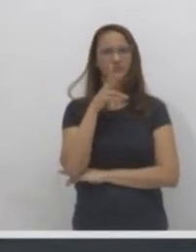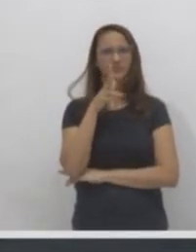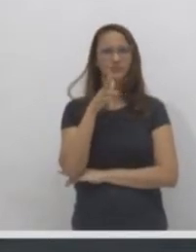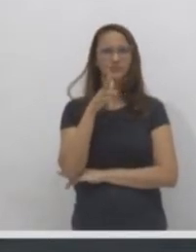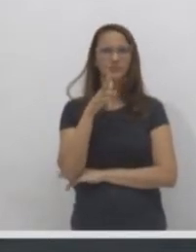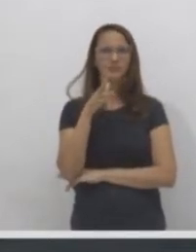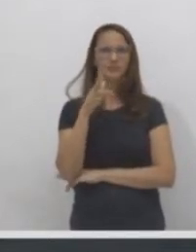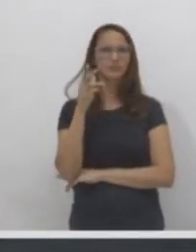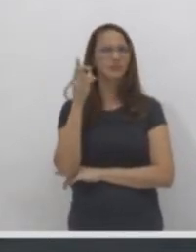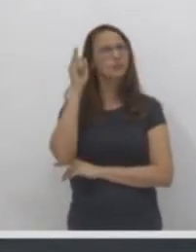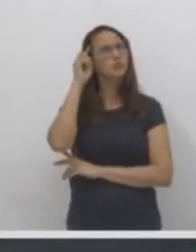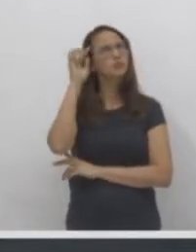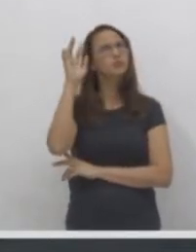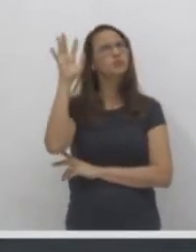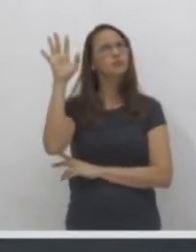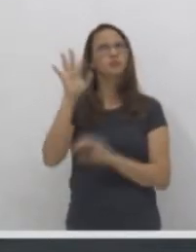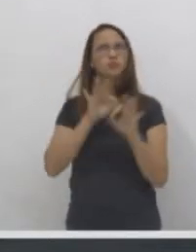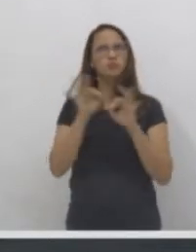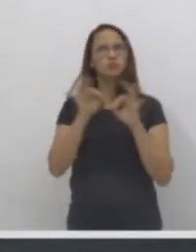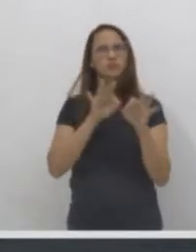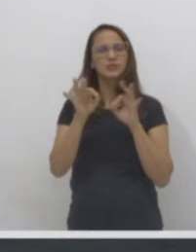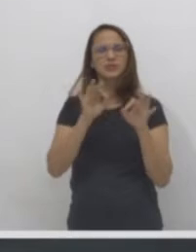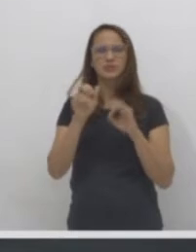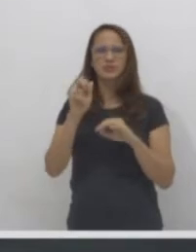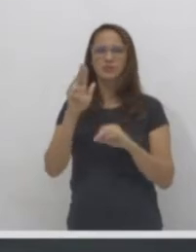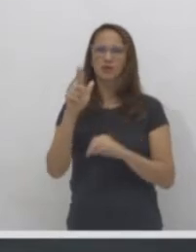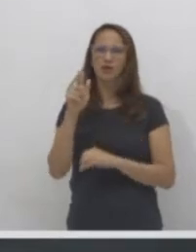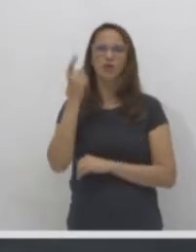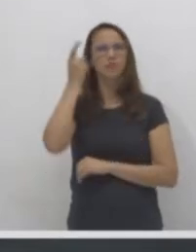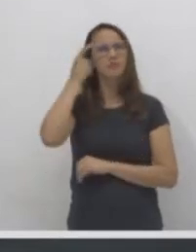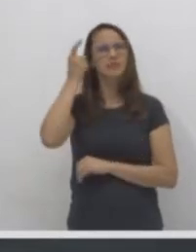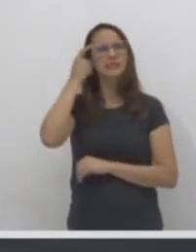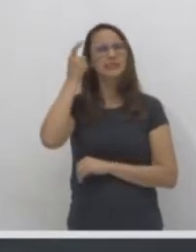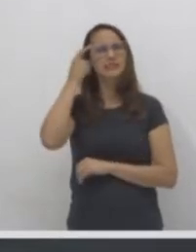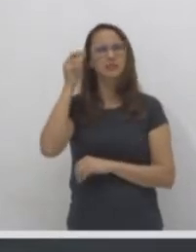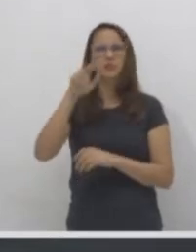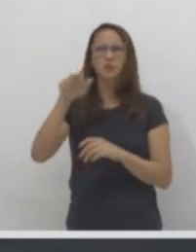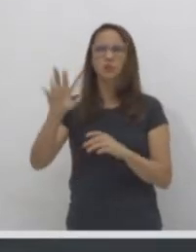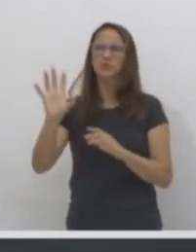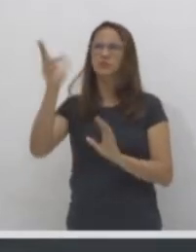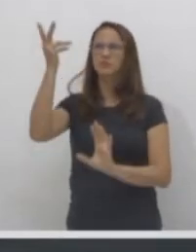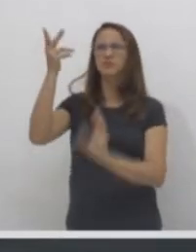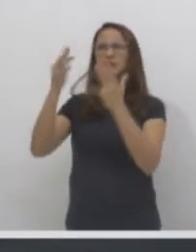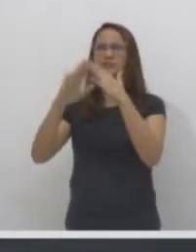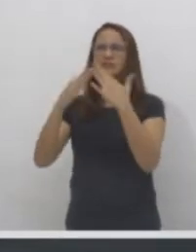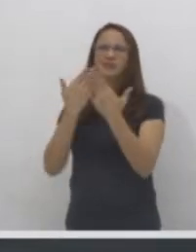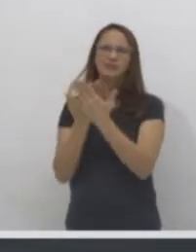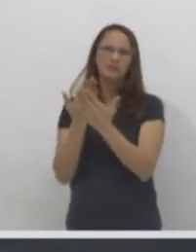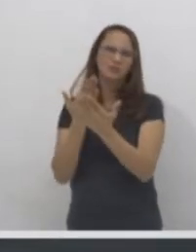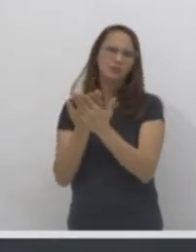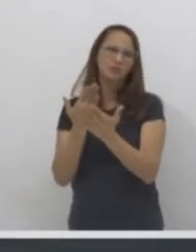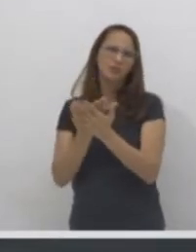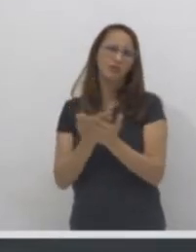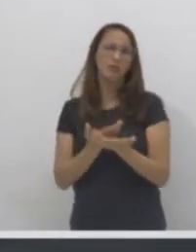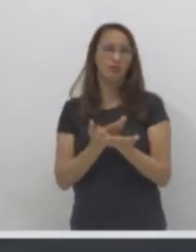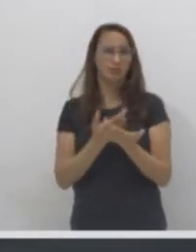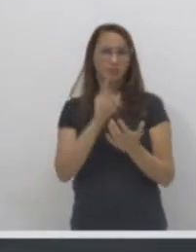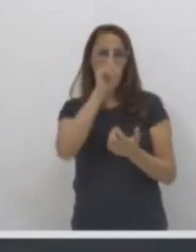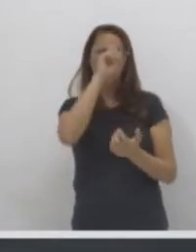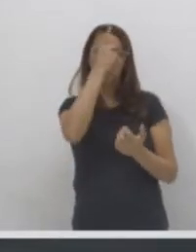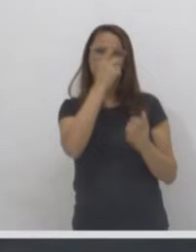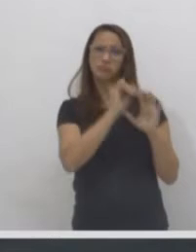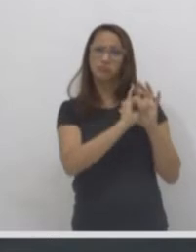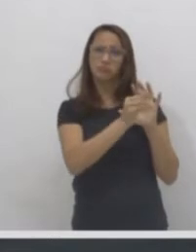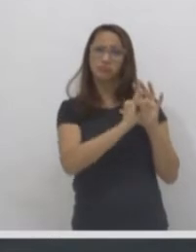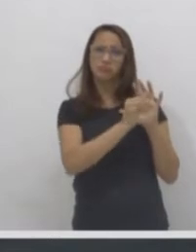eu imaginei em algumas situações da escola que nós pudéssemos criar uma fábula em cima disso. Por que criar